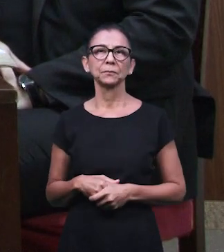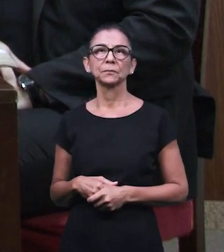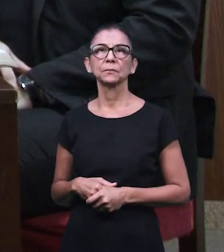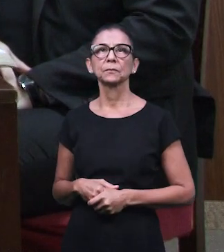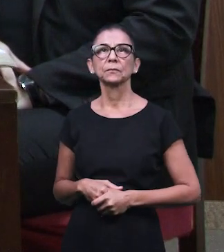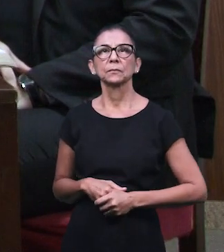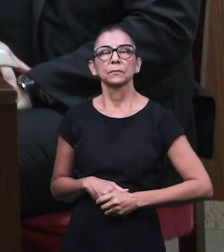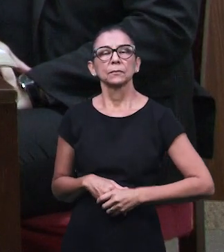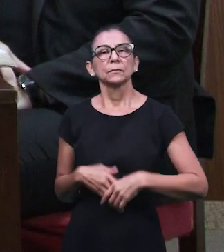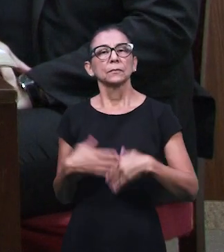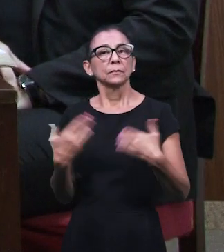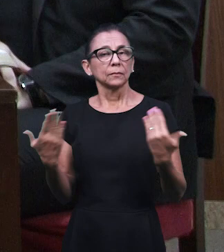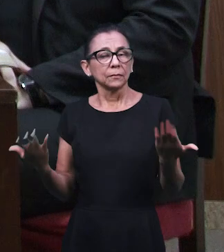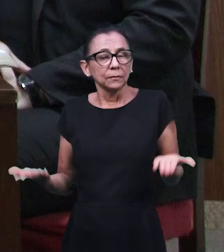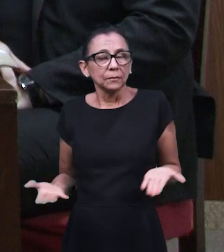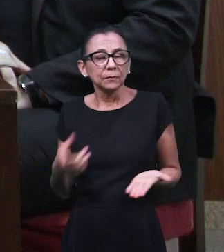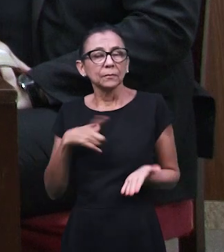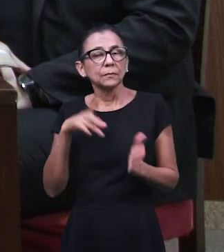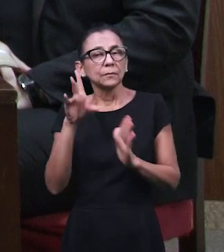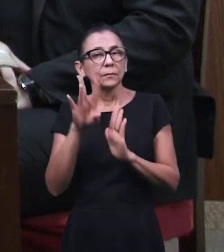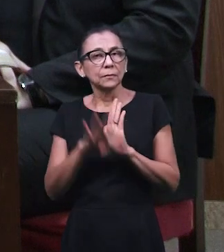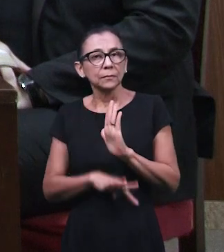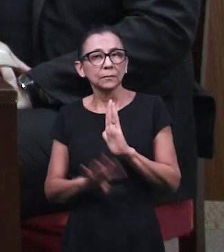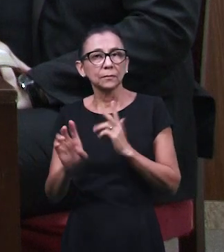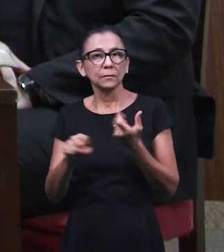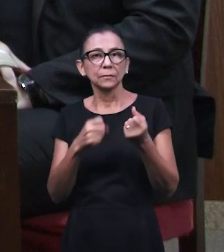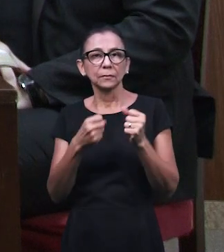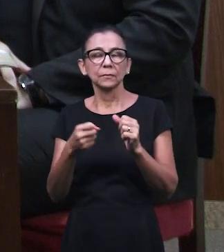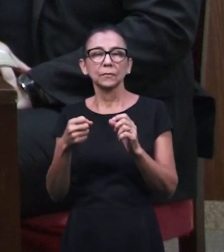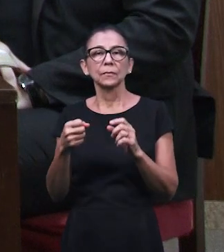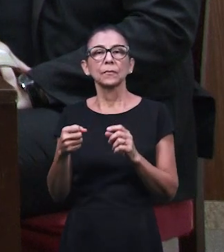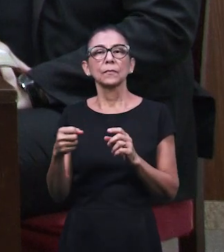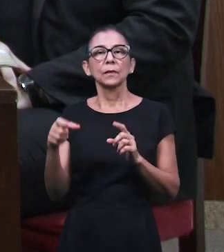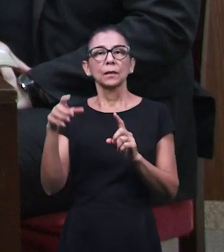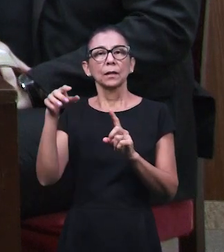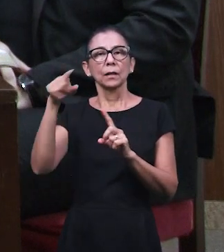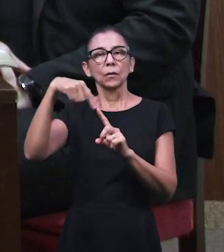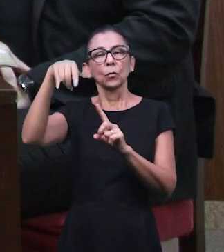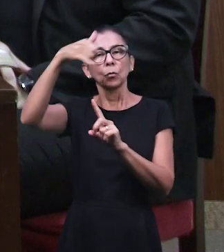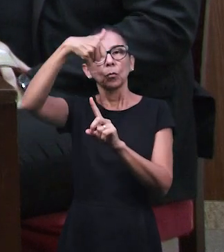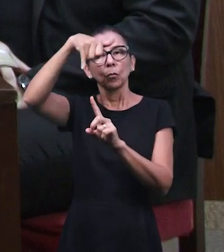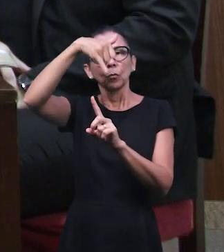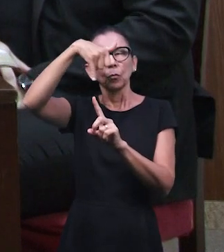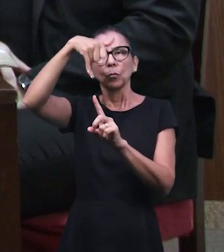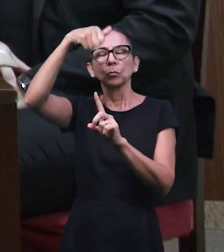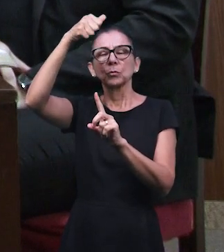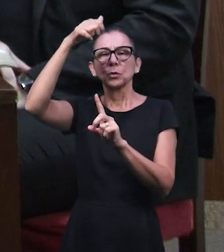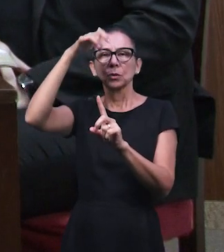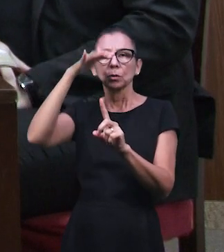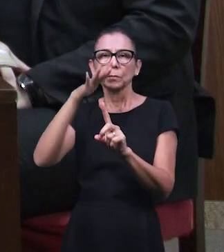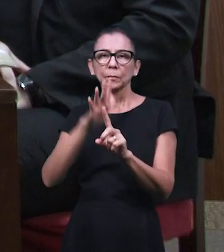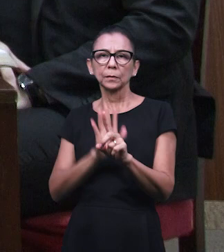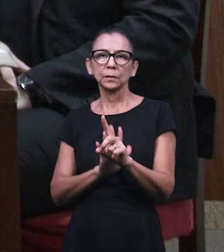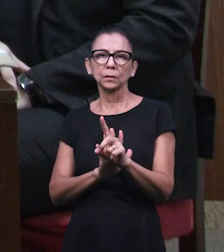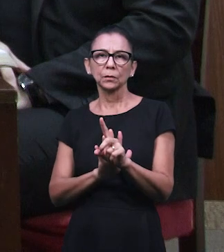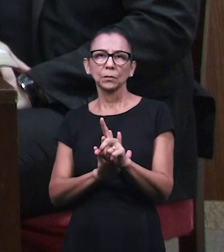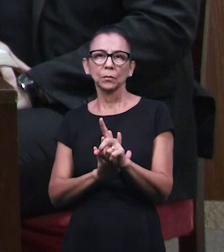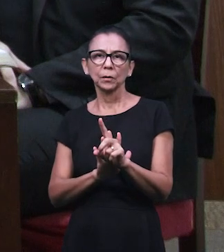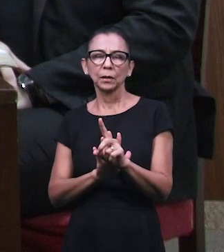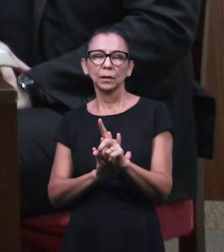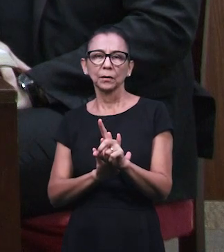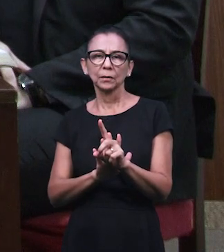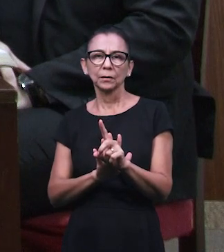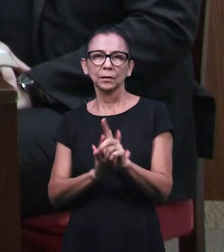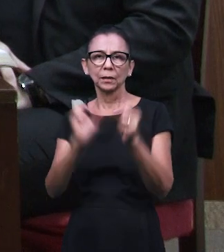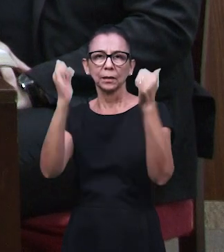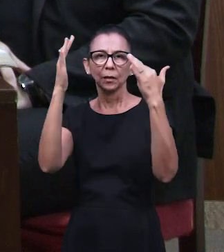cálice transborda. A proteção do óleo na ovelha, no cuidado. Amém. Luiz Fernando, você tem algum comentário a fazer? Amém. Uma